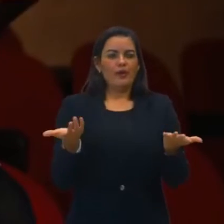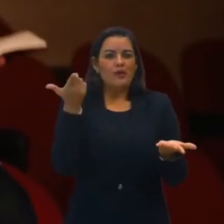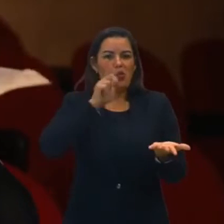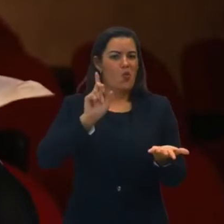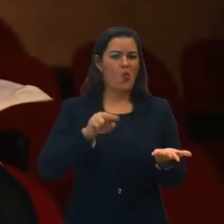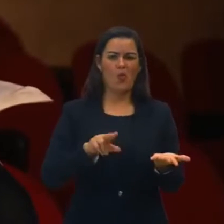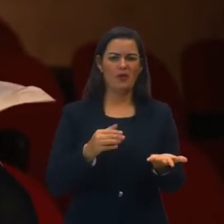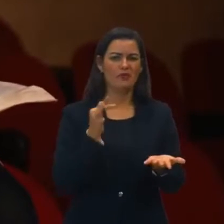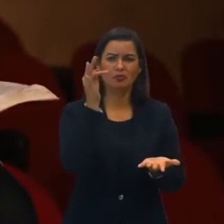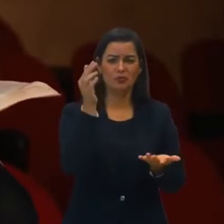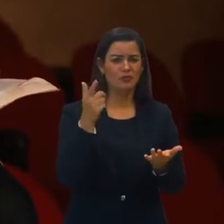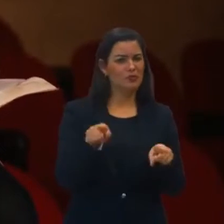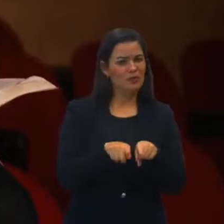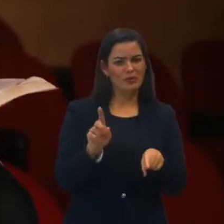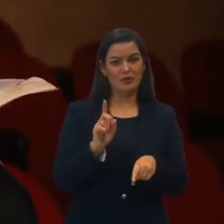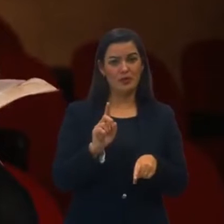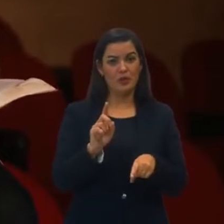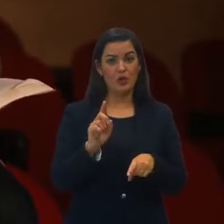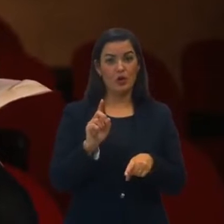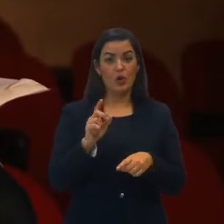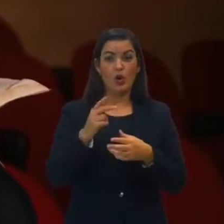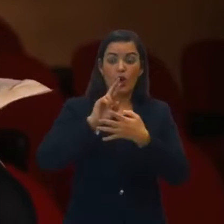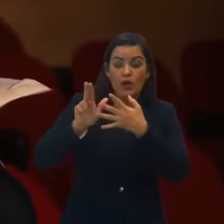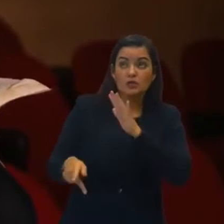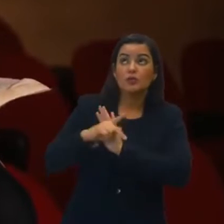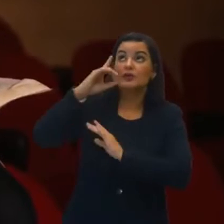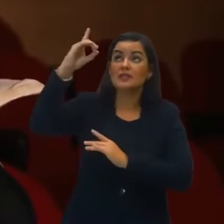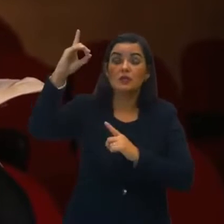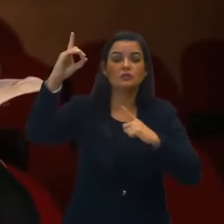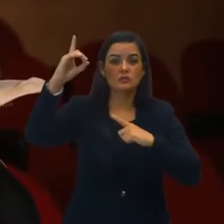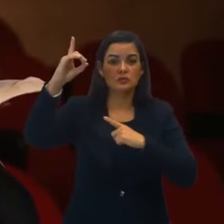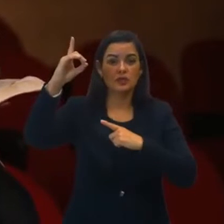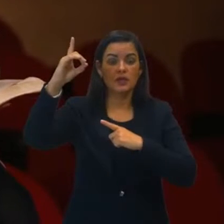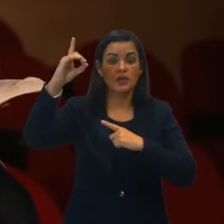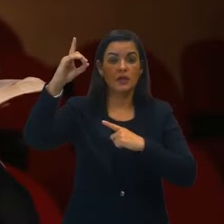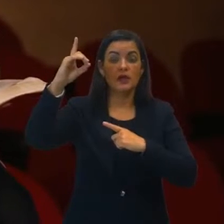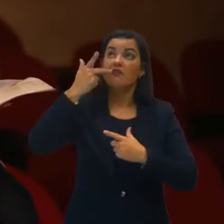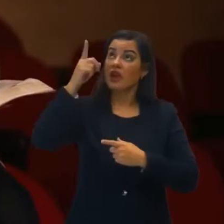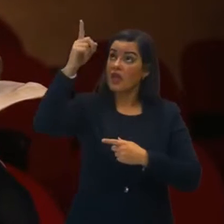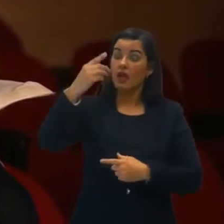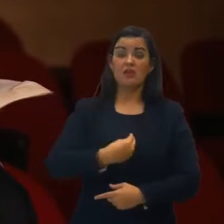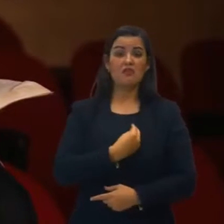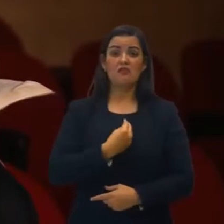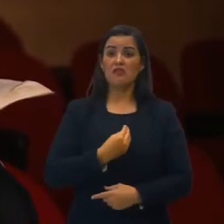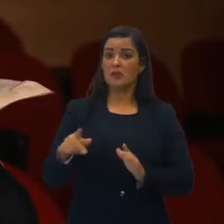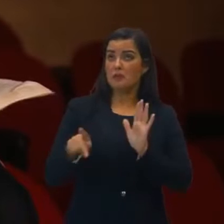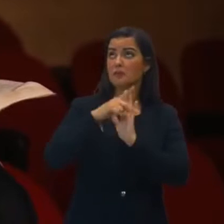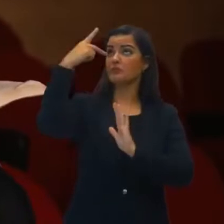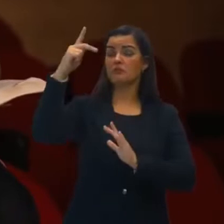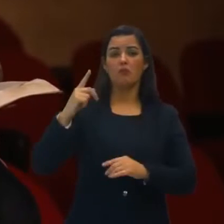os atributos incomunicáveis de Deus. Diria para você que Deus é autoexistente, Deus é